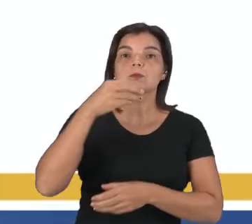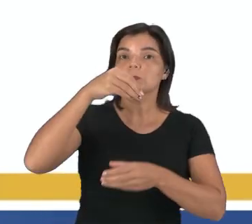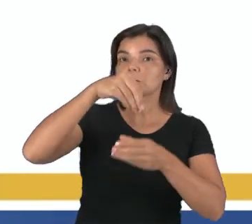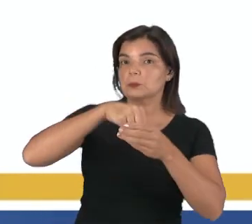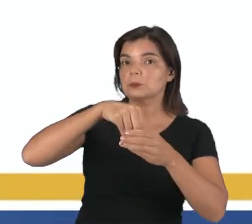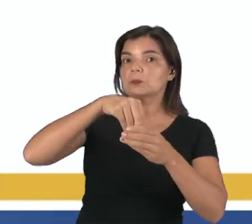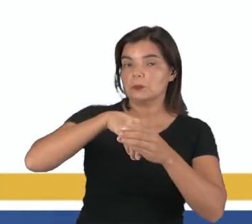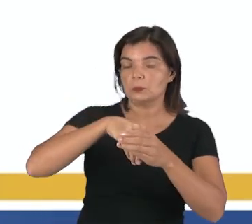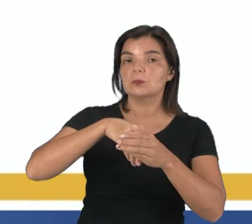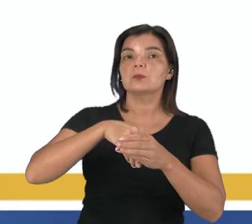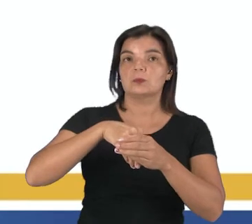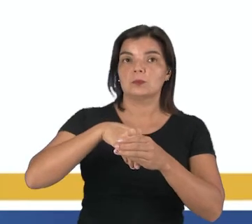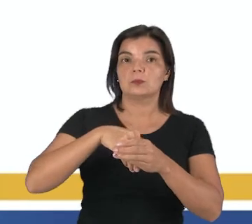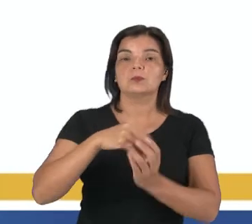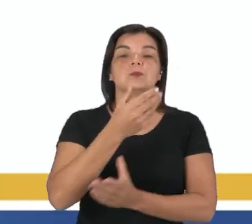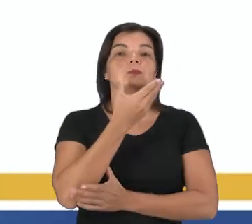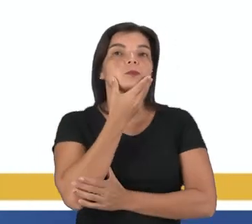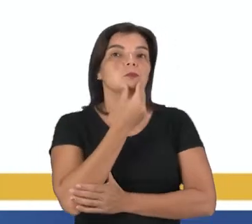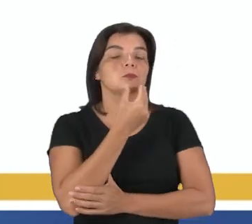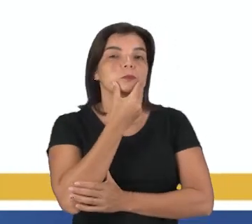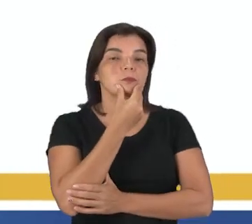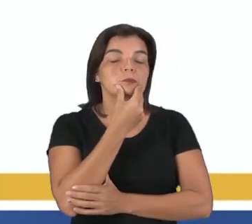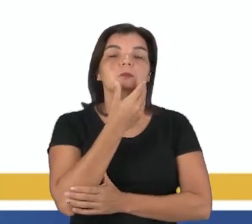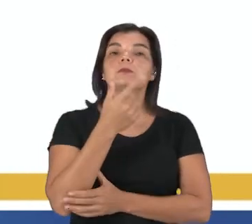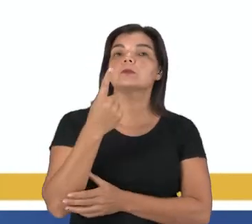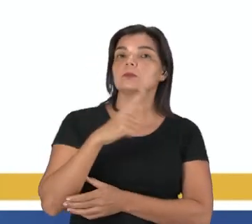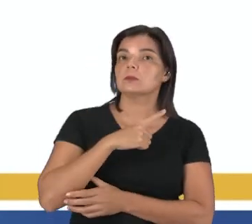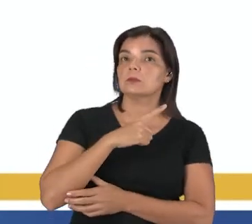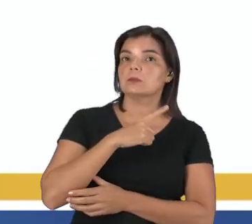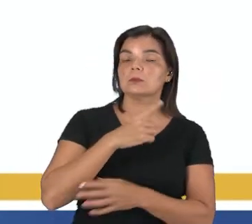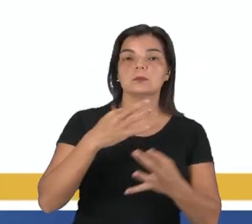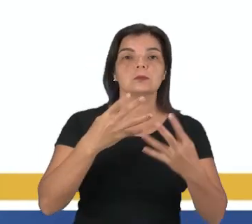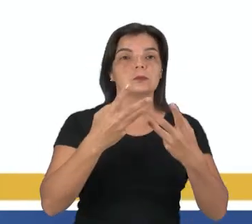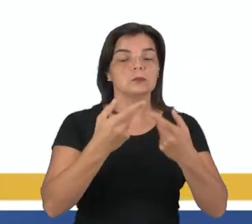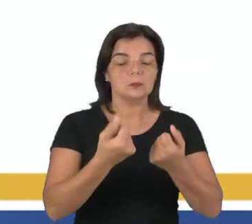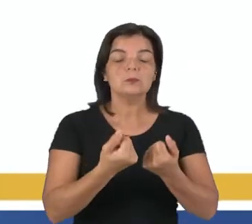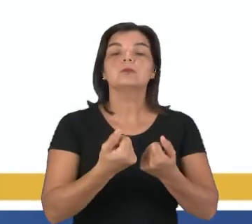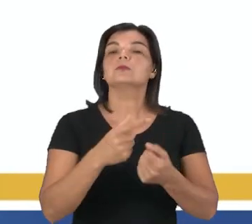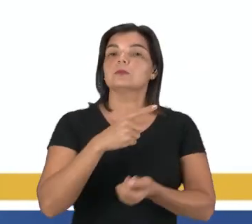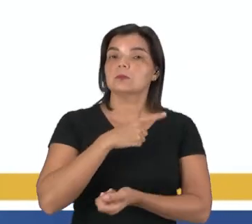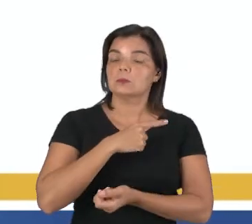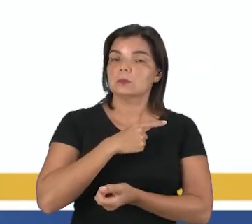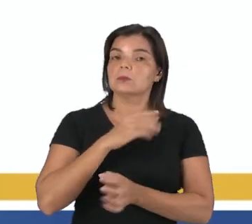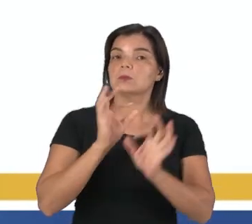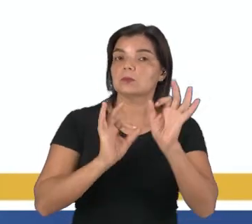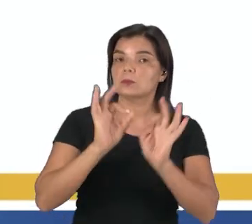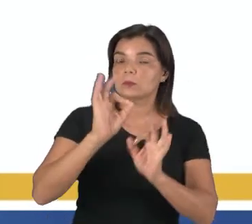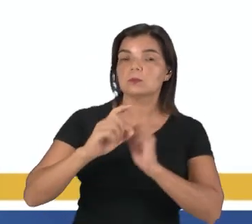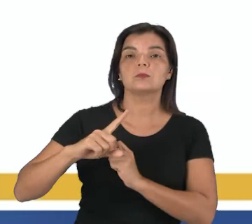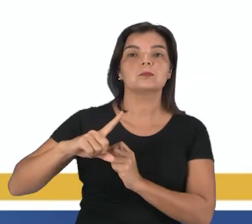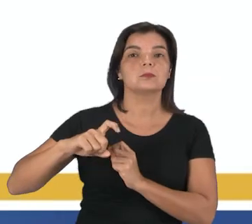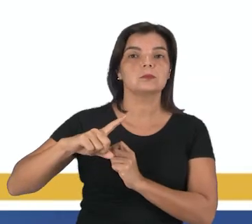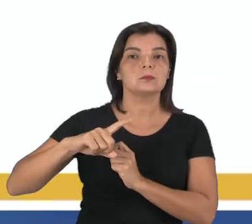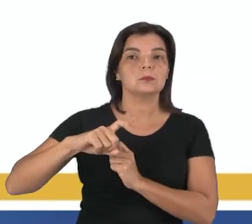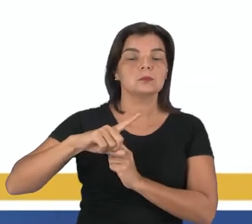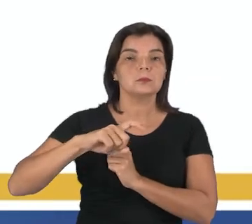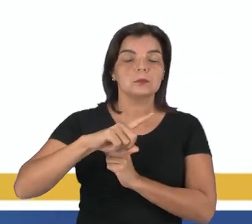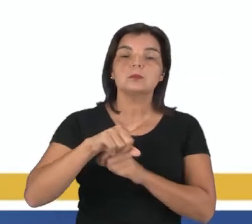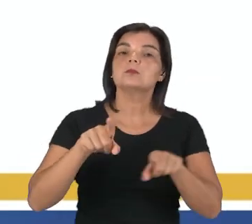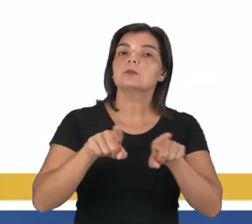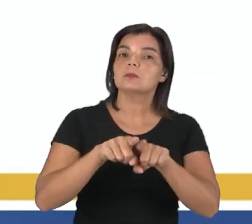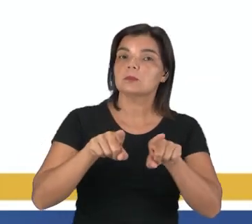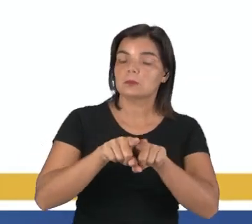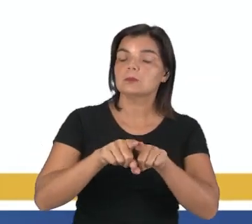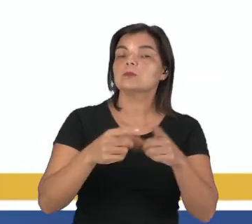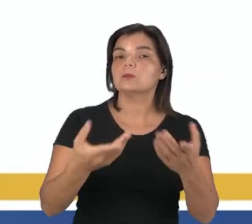dentro dos órgãos internos masculinos, né, a gente vai ter aí todo um trabalho para ter a produção dos espermatozoides e também